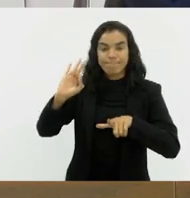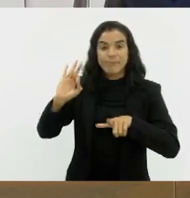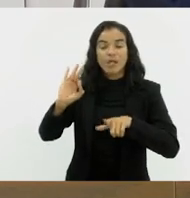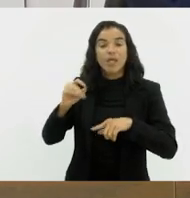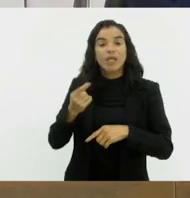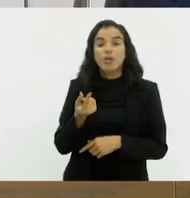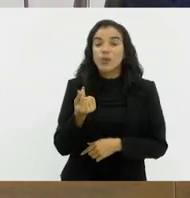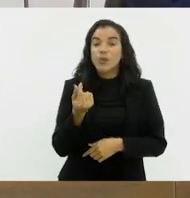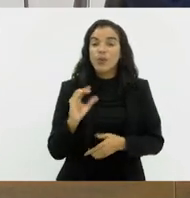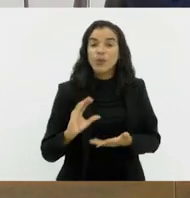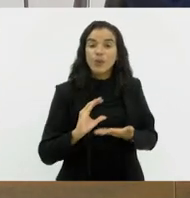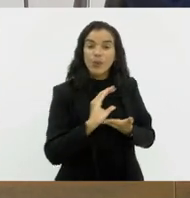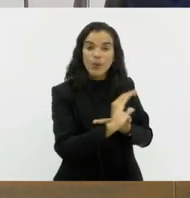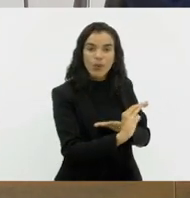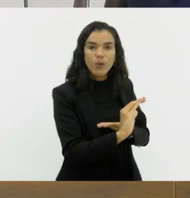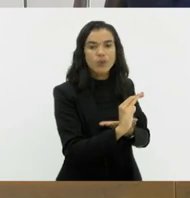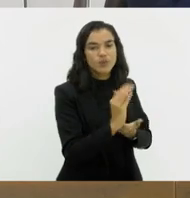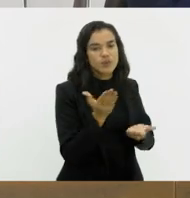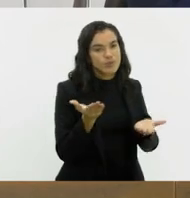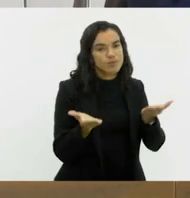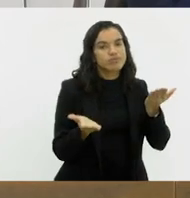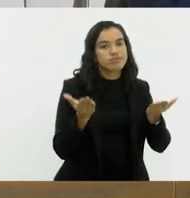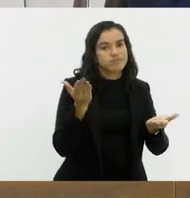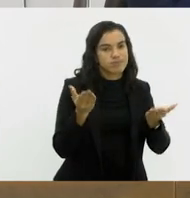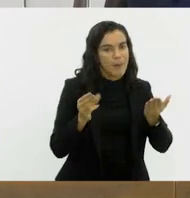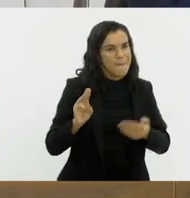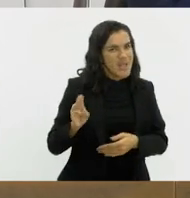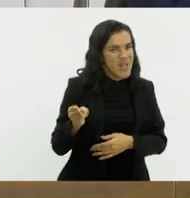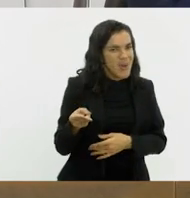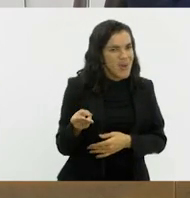o custo disso, nessa proporção milionária,